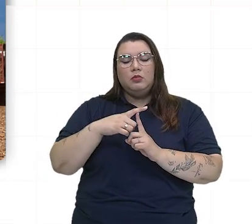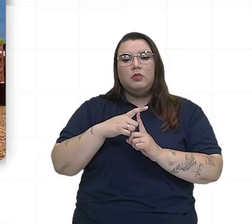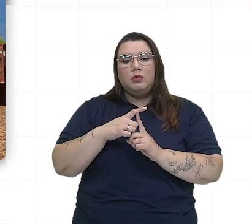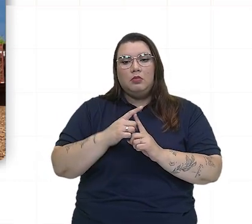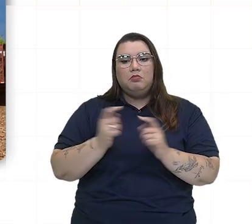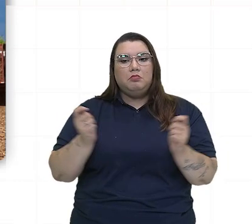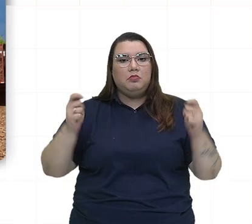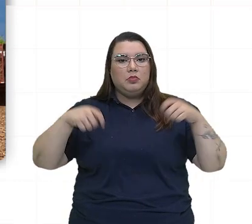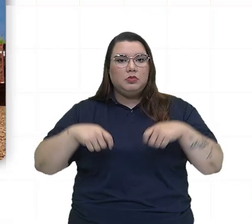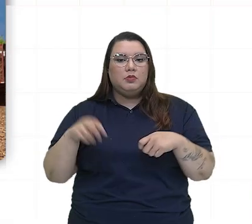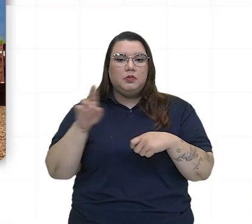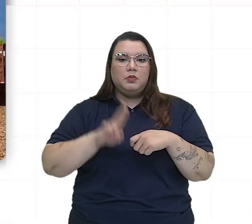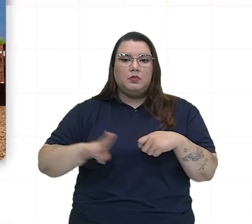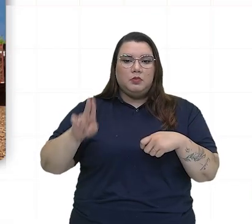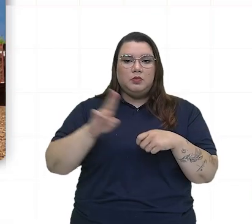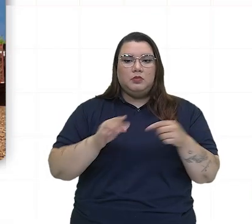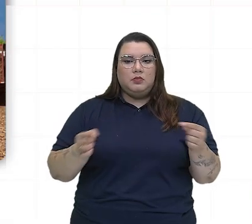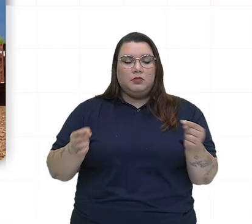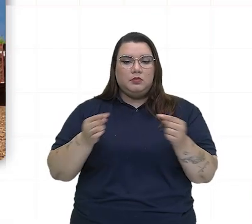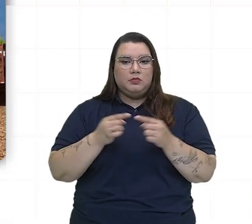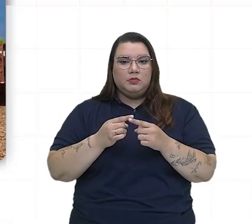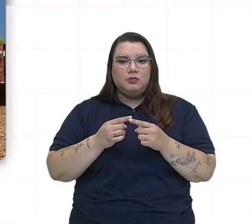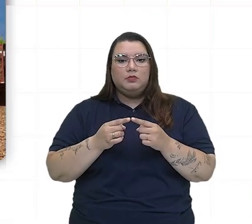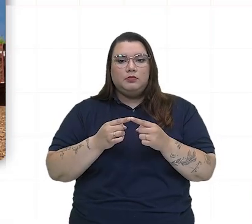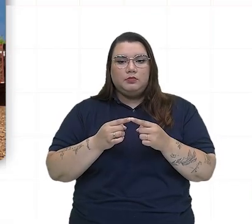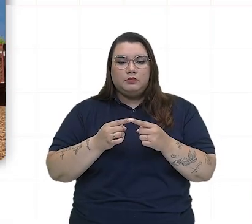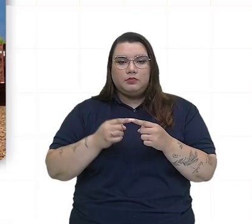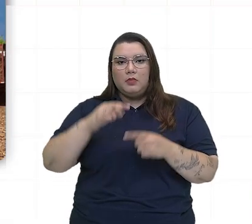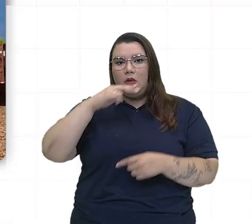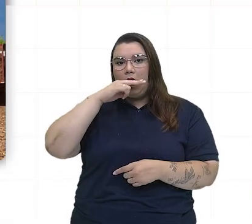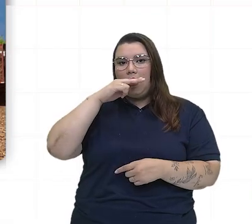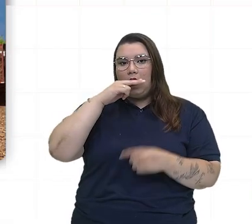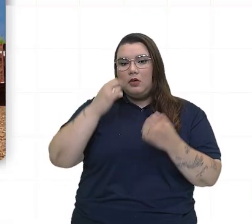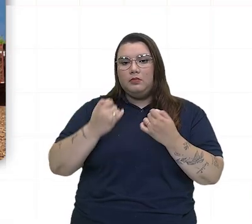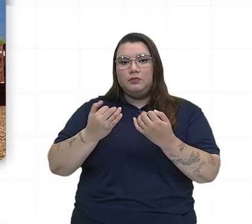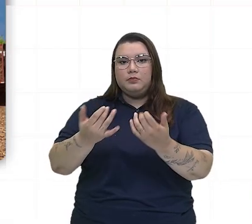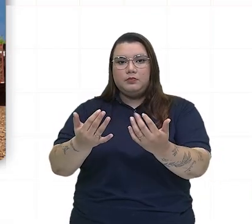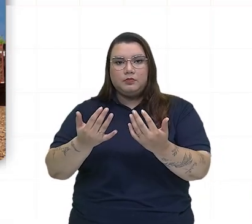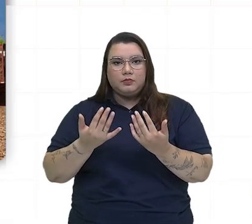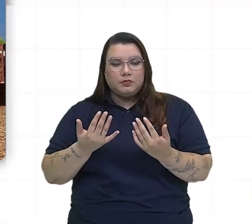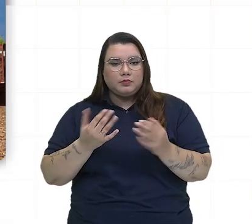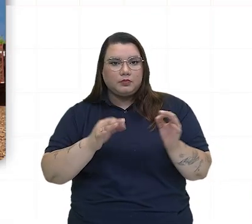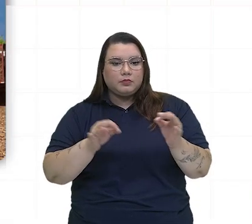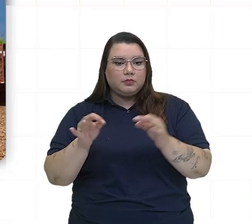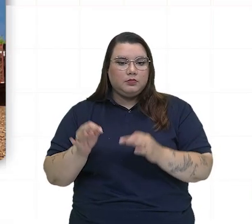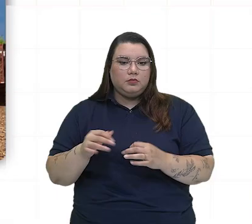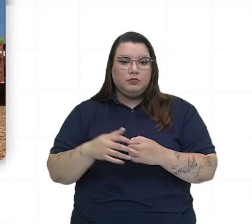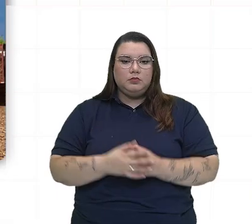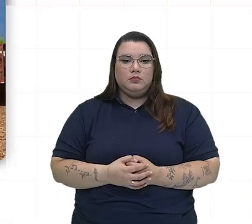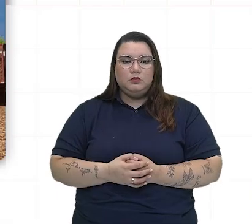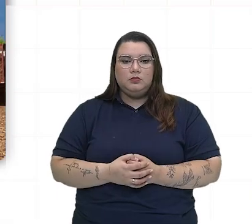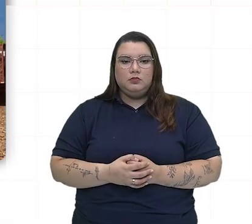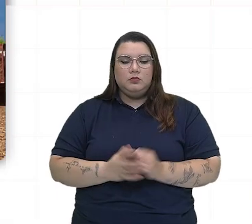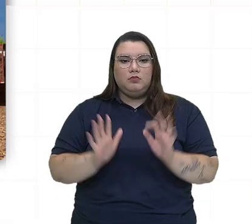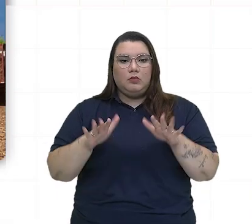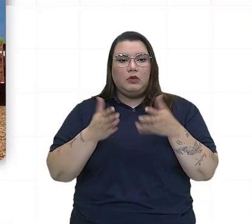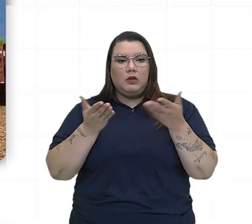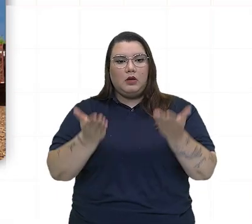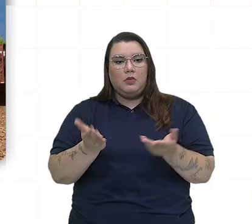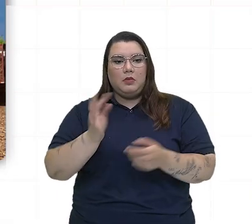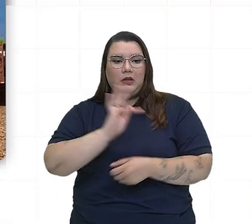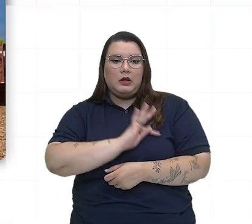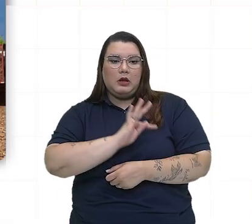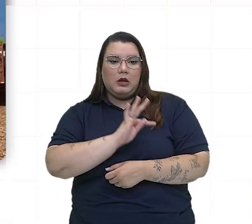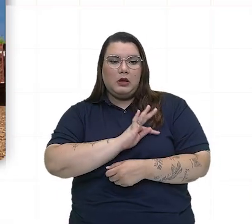também é favorável ali para o cultivo da cana-de-açúcar. Então, técnicas